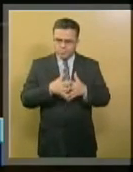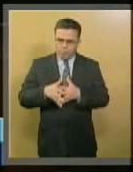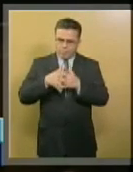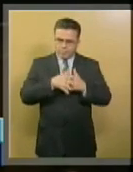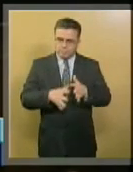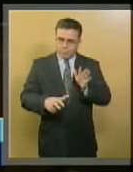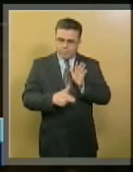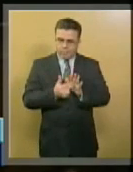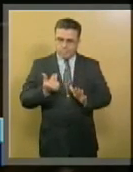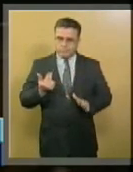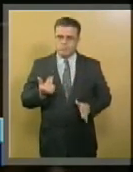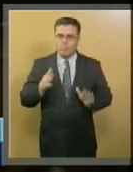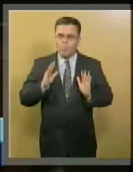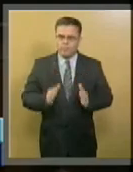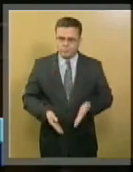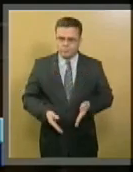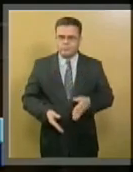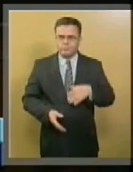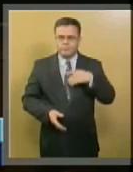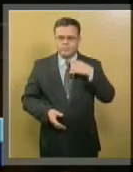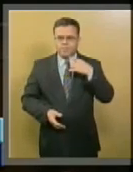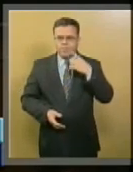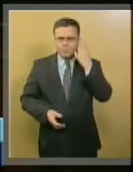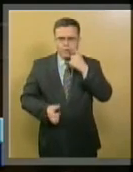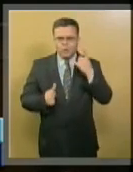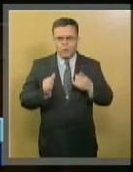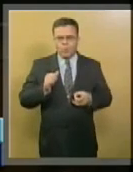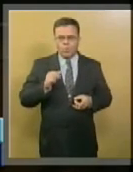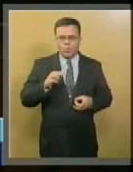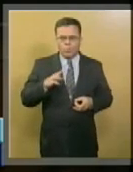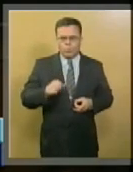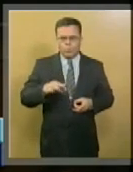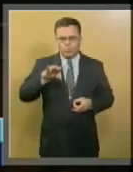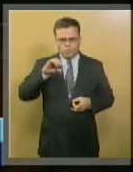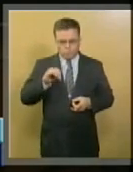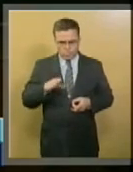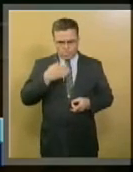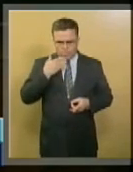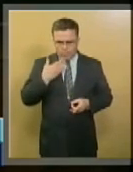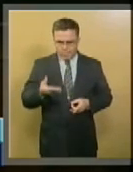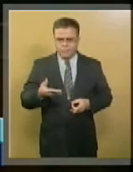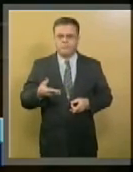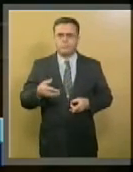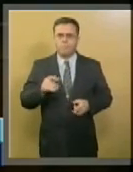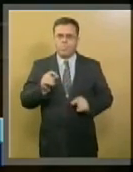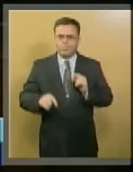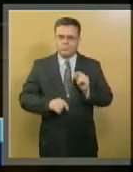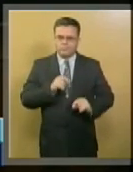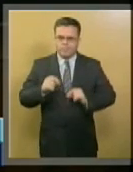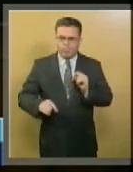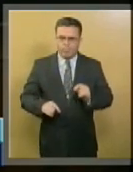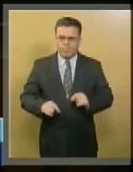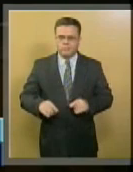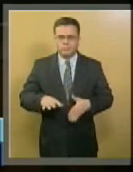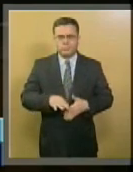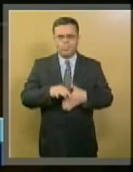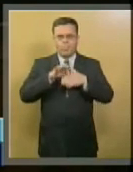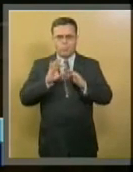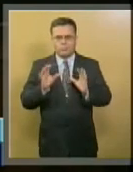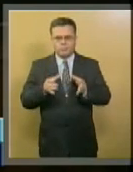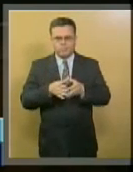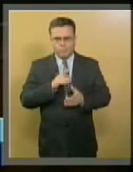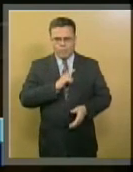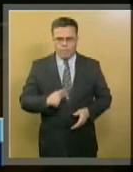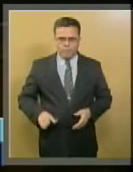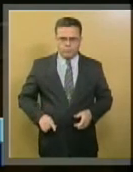a propositura pelo deputado Augusto Bezerra, foi uma moção à presidência e ao líder do governo para que viessem,